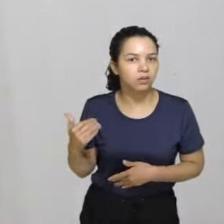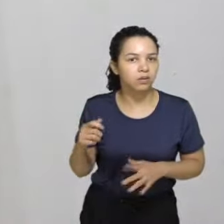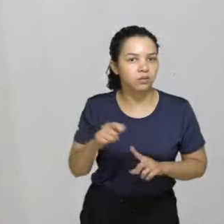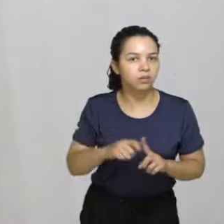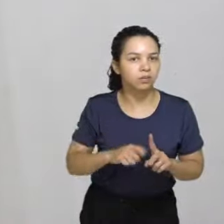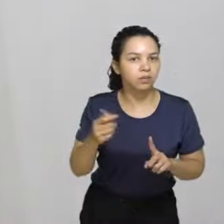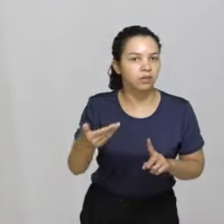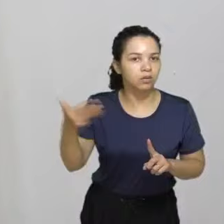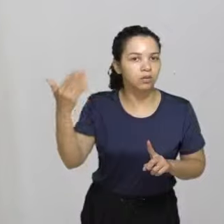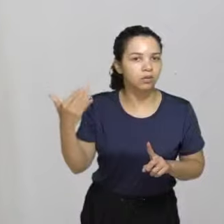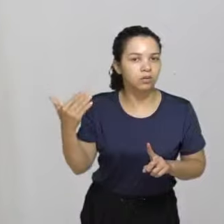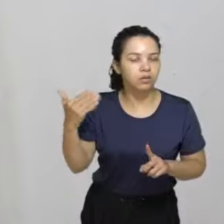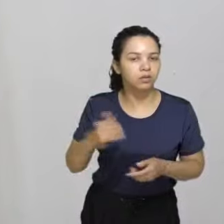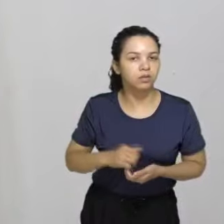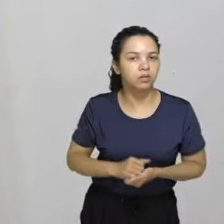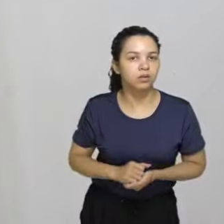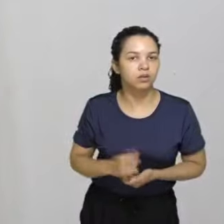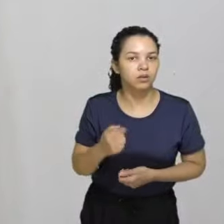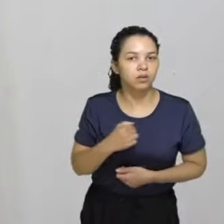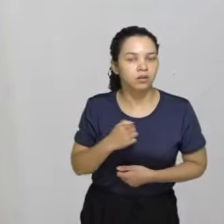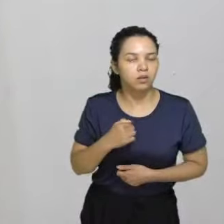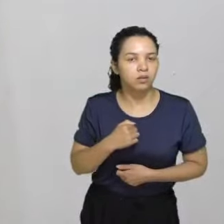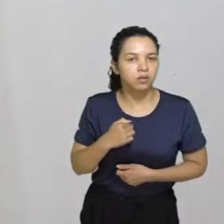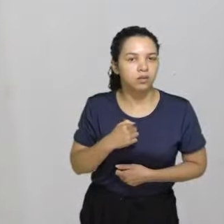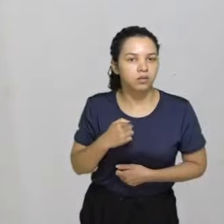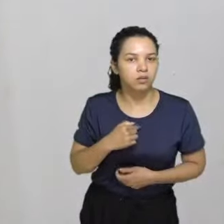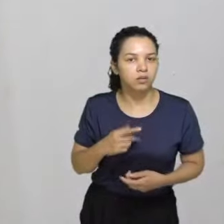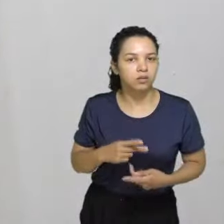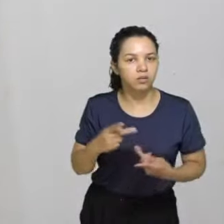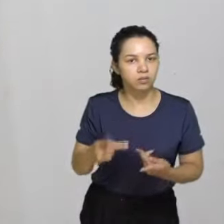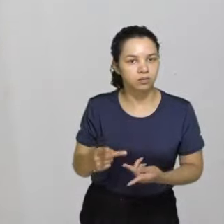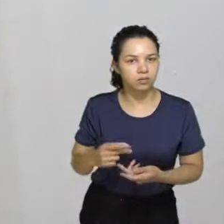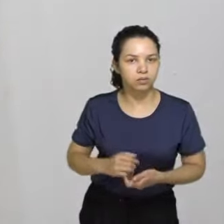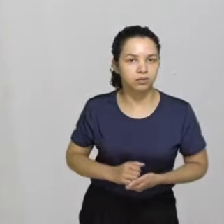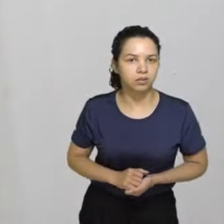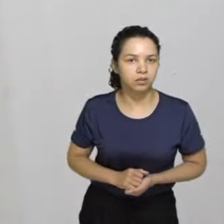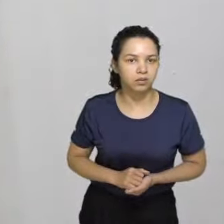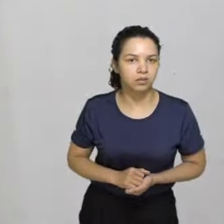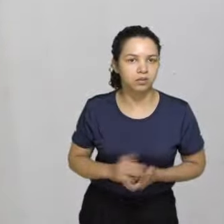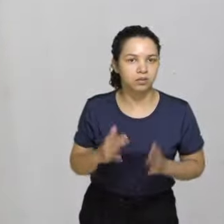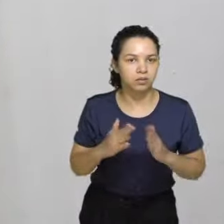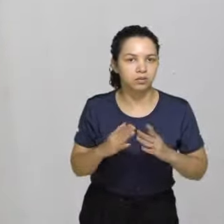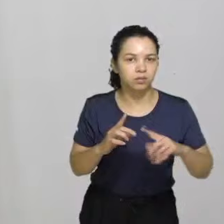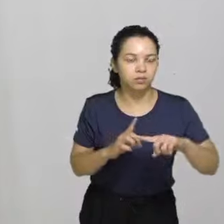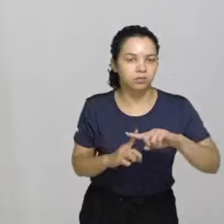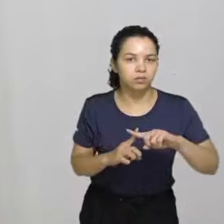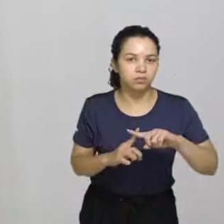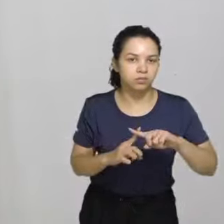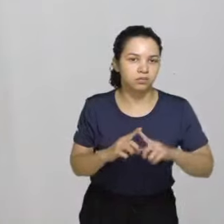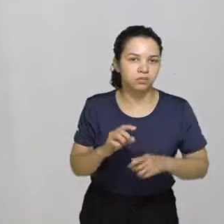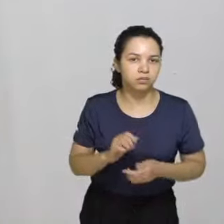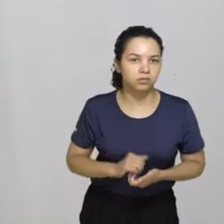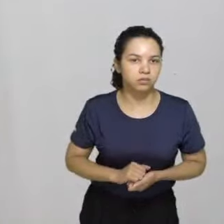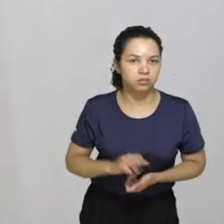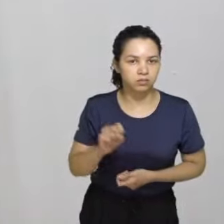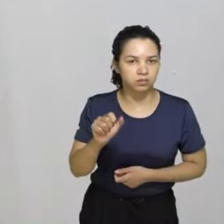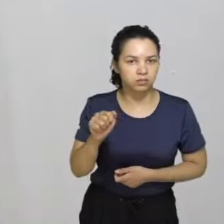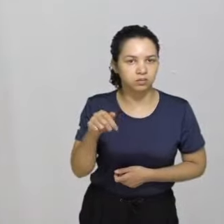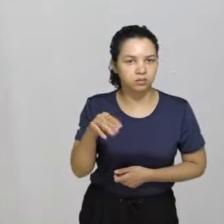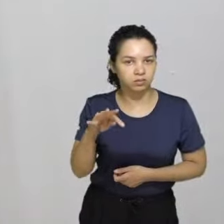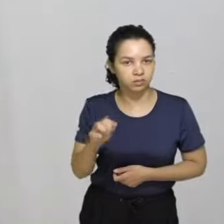mês passado, eu estava, deputado Antídio, na igreja Santa Inês em Balneário